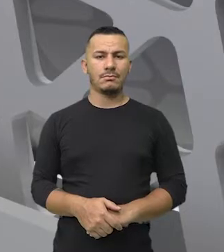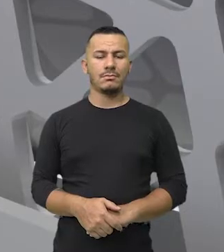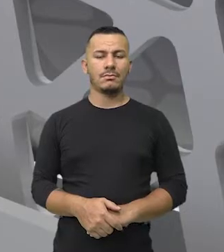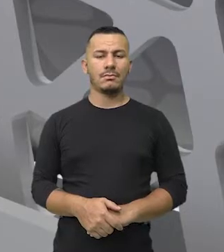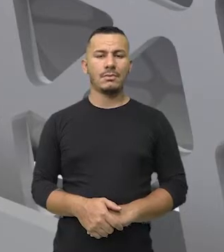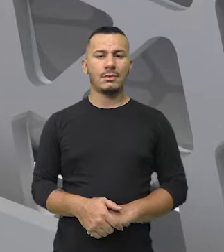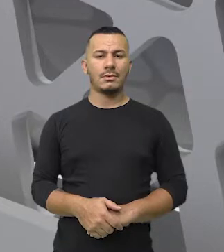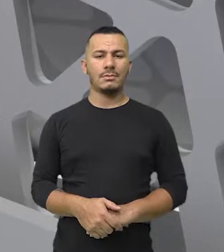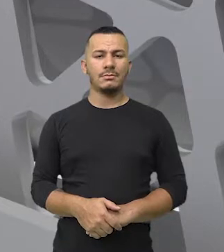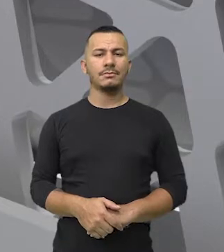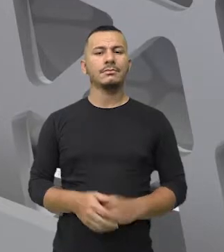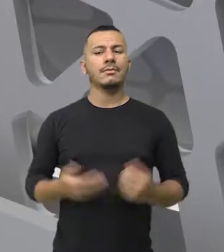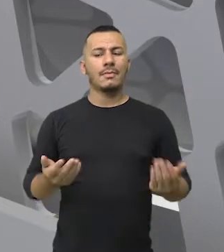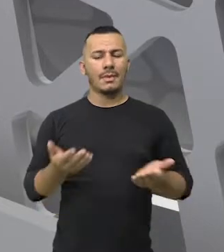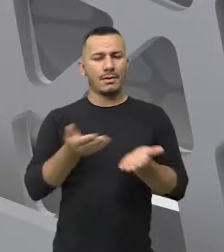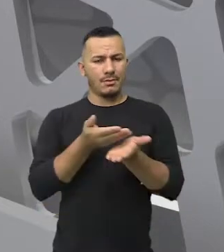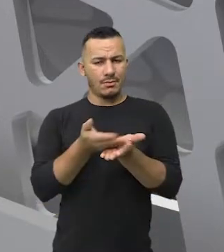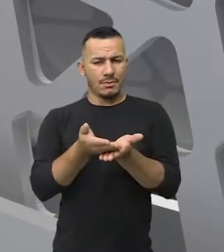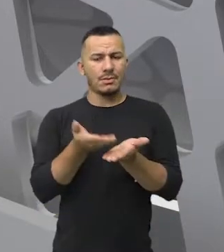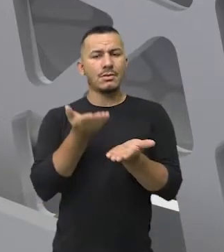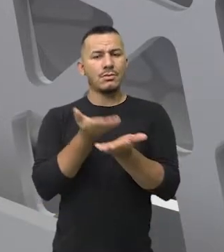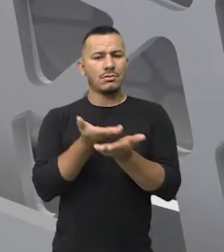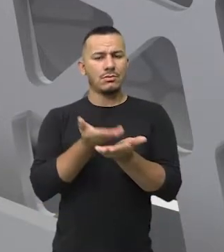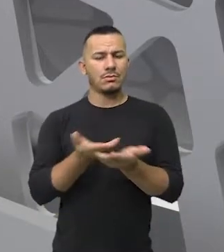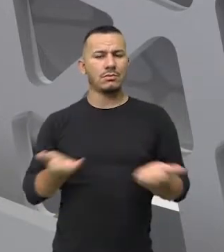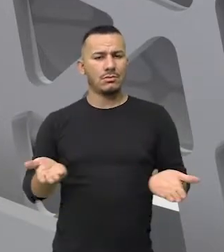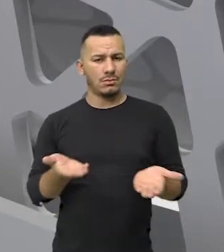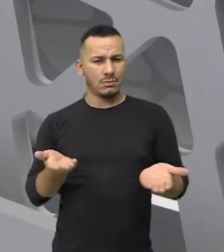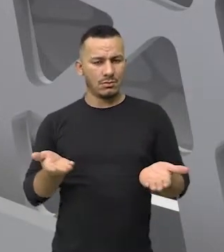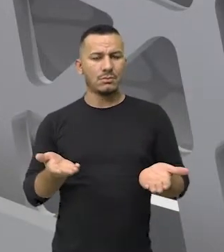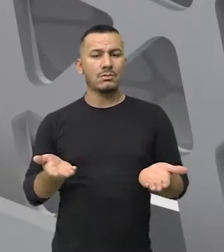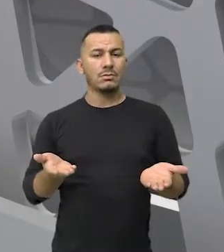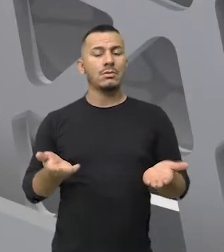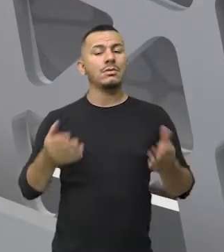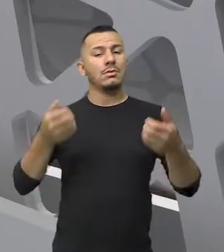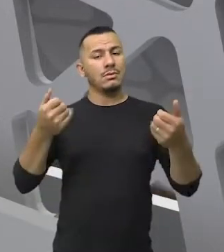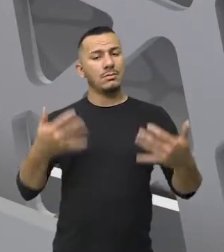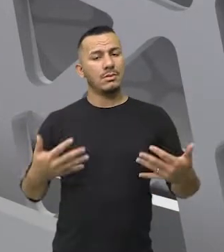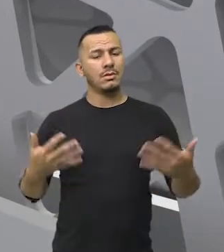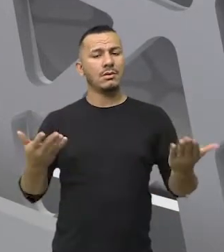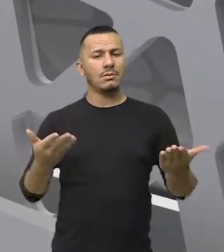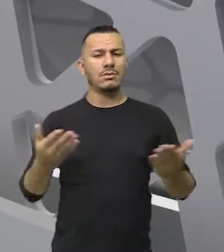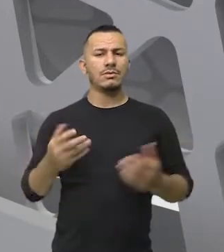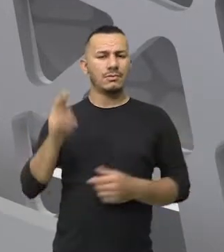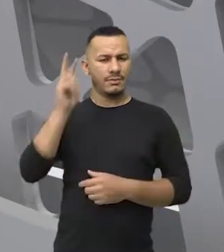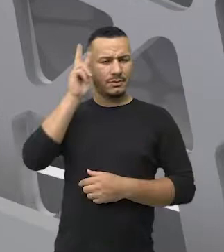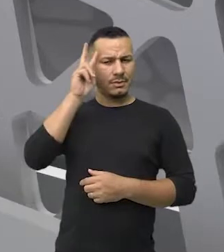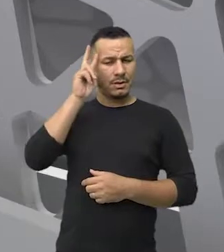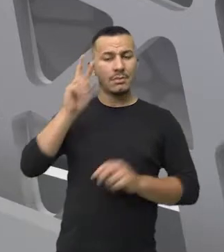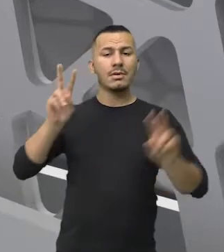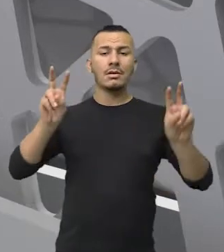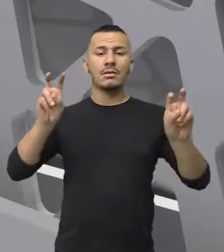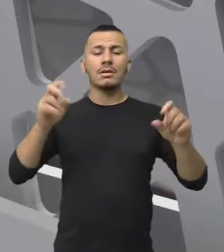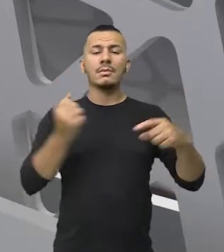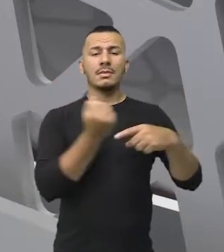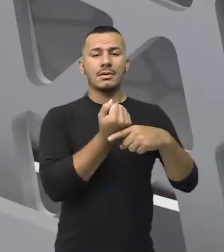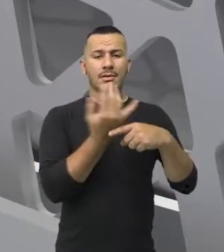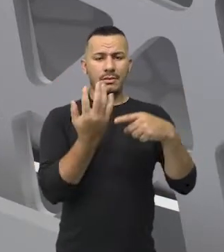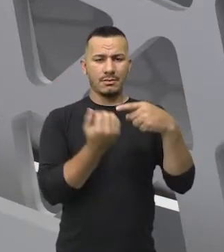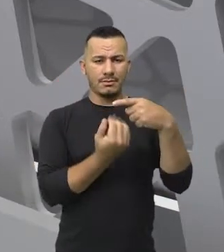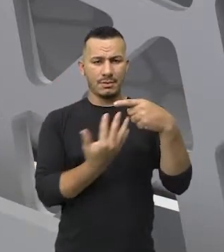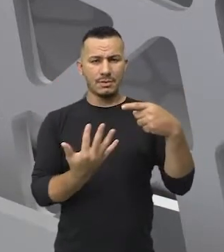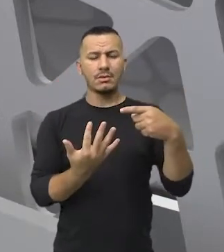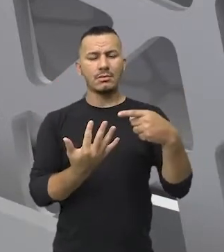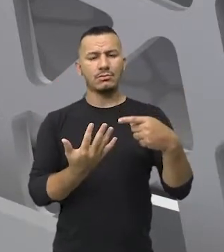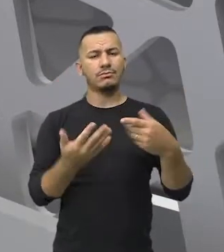Muito bem, alunos, dando início aqui à nossa aula de hoje. Lembrando, hoje nós vamos falar de fração. Na verdade,